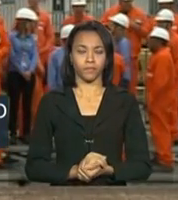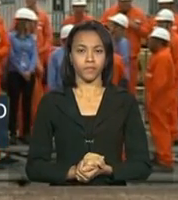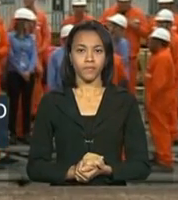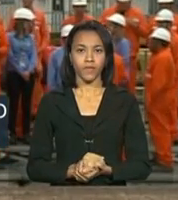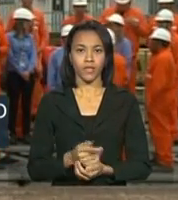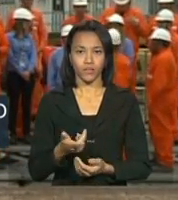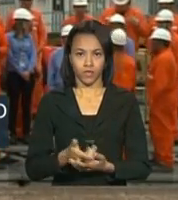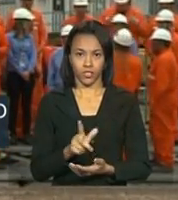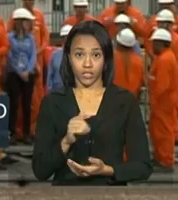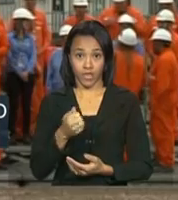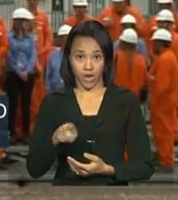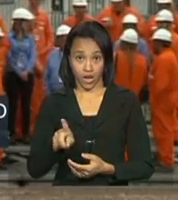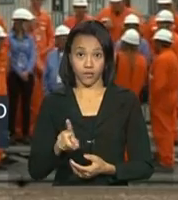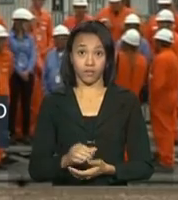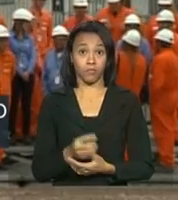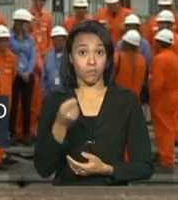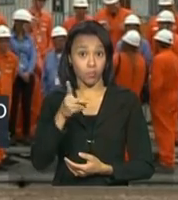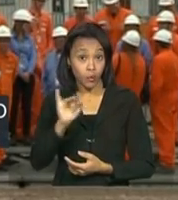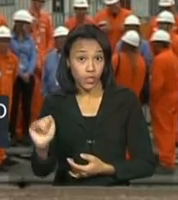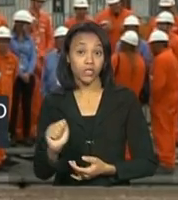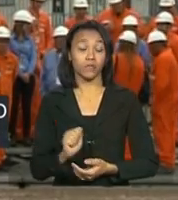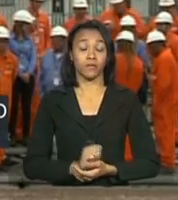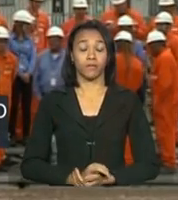cúbicos de gás por dia.